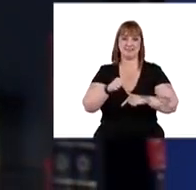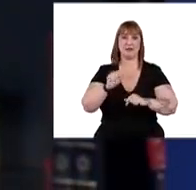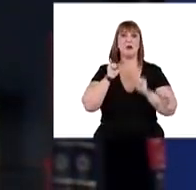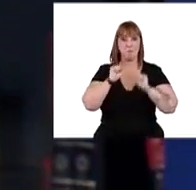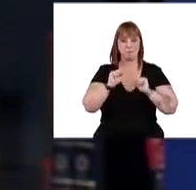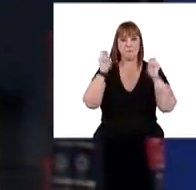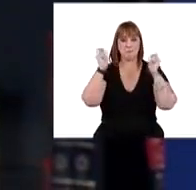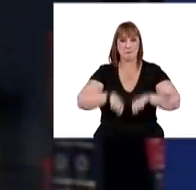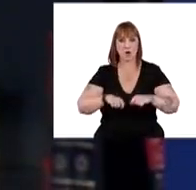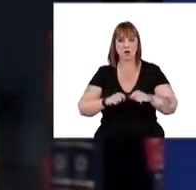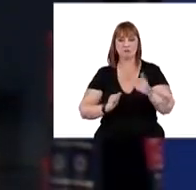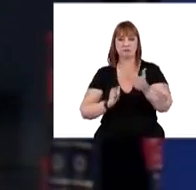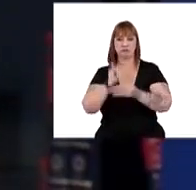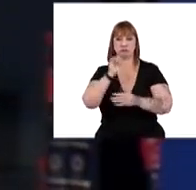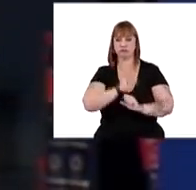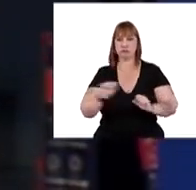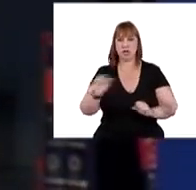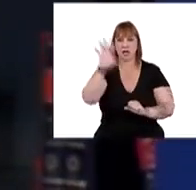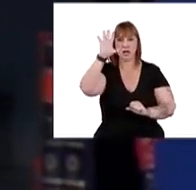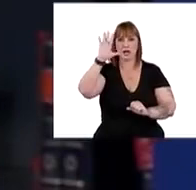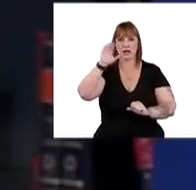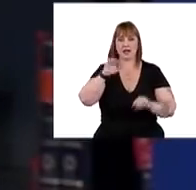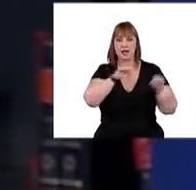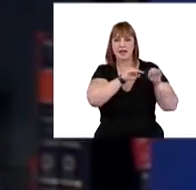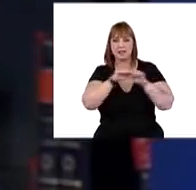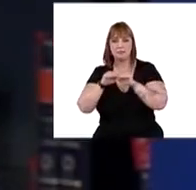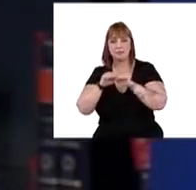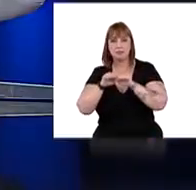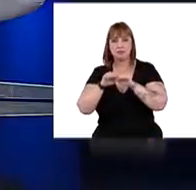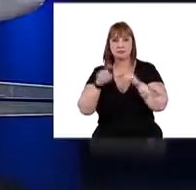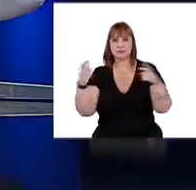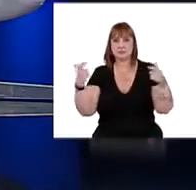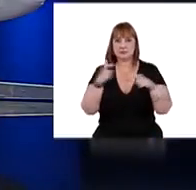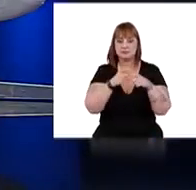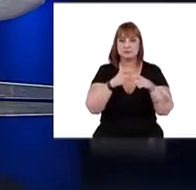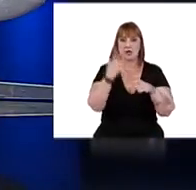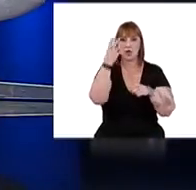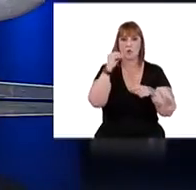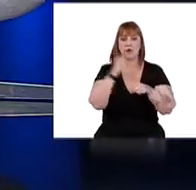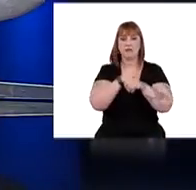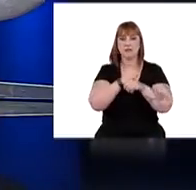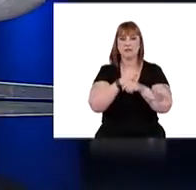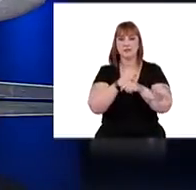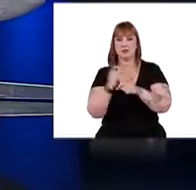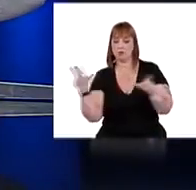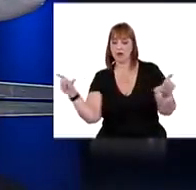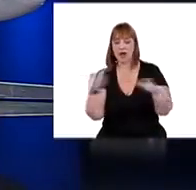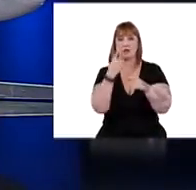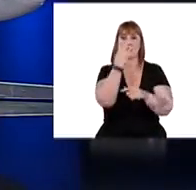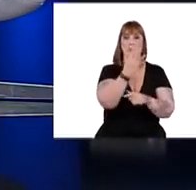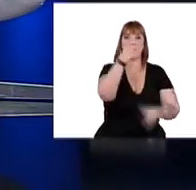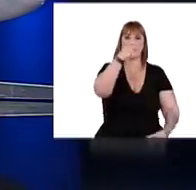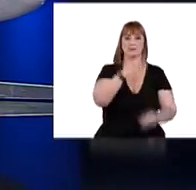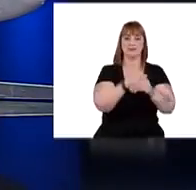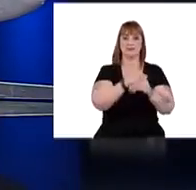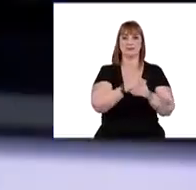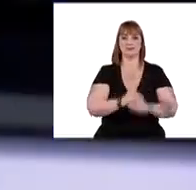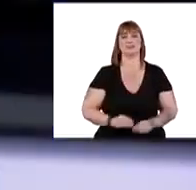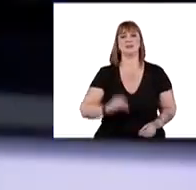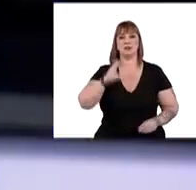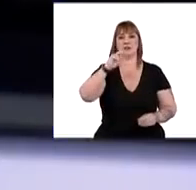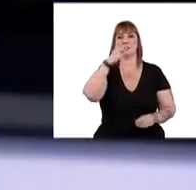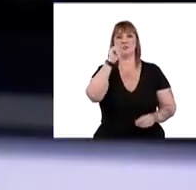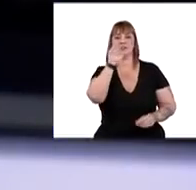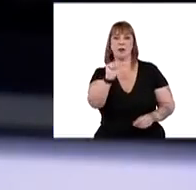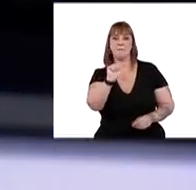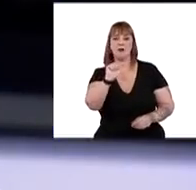inflação, sem desequilíbrios, 40 anos em 4, muito mais do que 10 milhões de empregos. A chapa que o senhor compõe